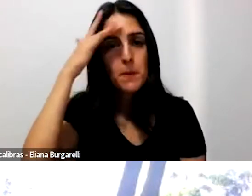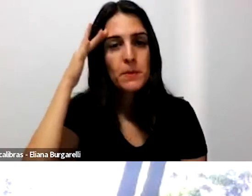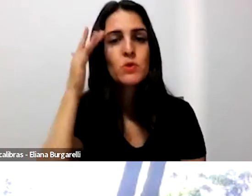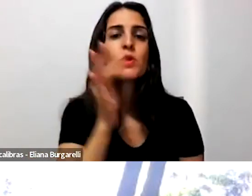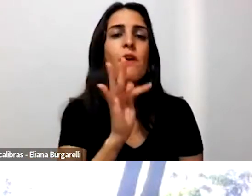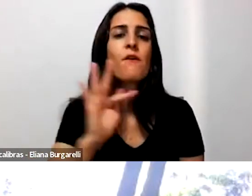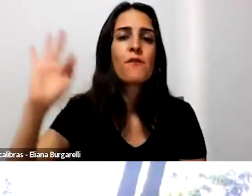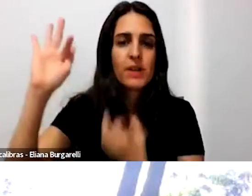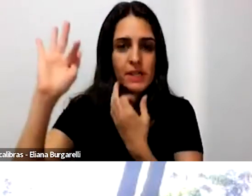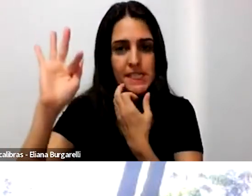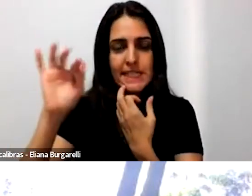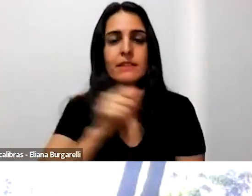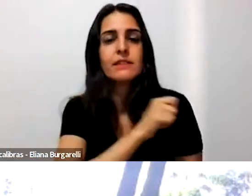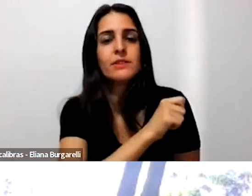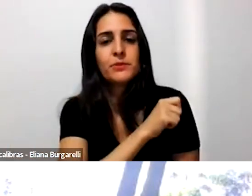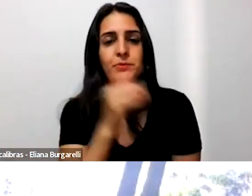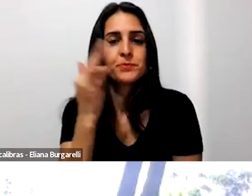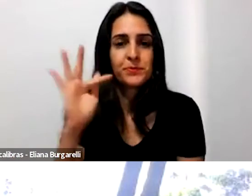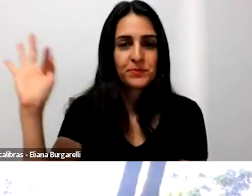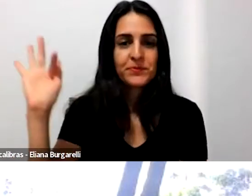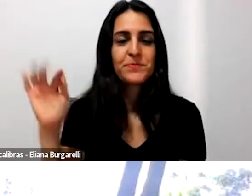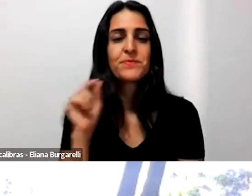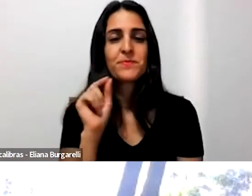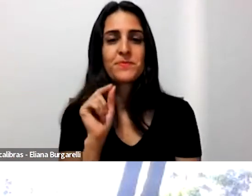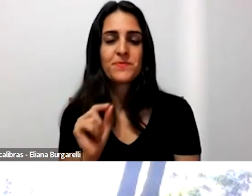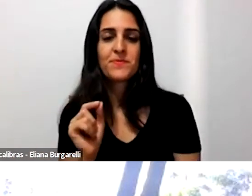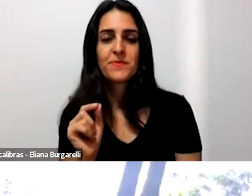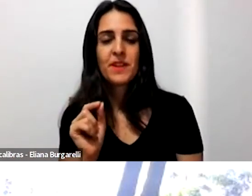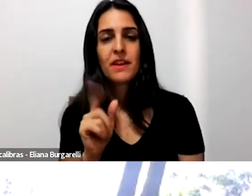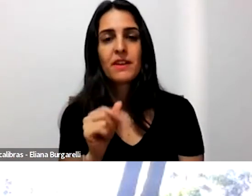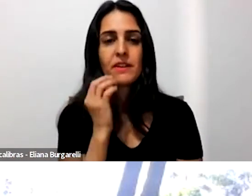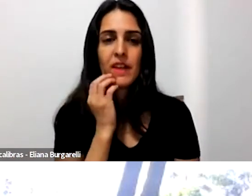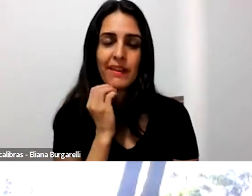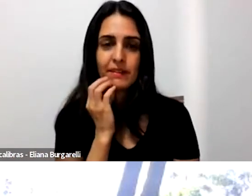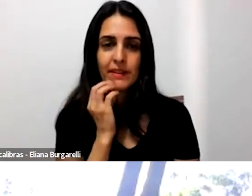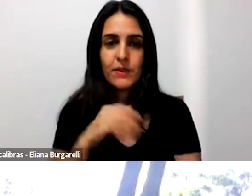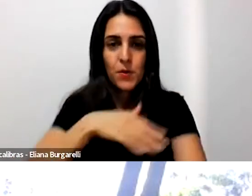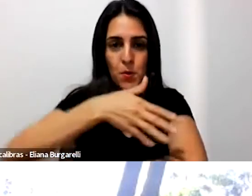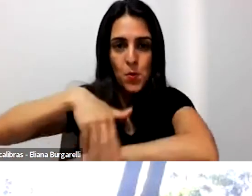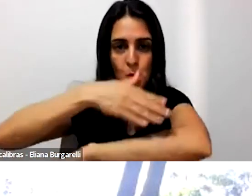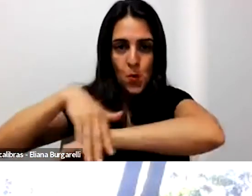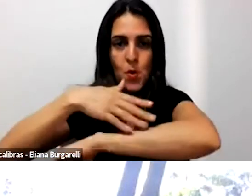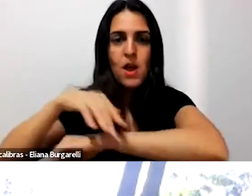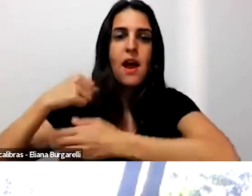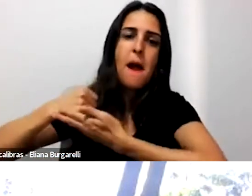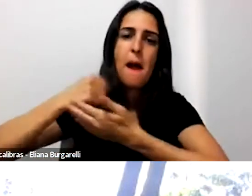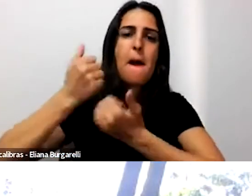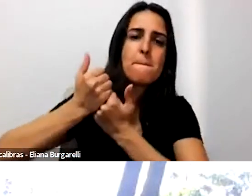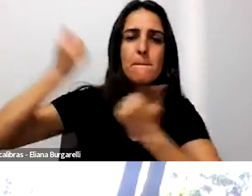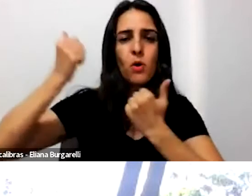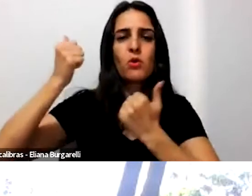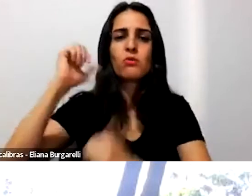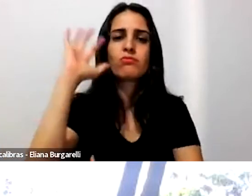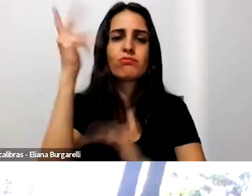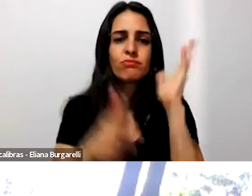gente tem tido, nos últimos 3 anos e meio, um apoio tremendo da comunidade internacional e aí já faço